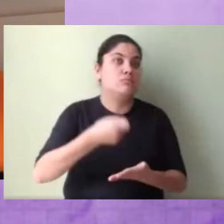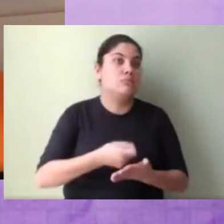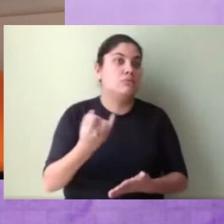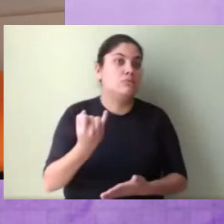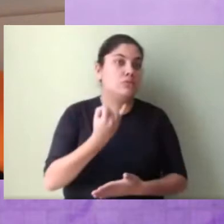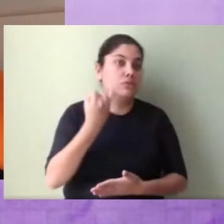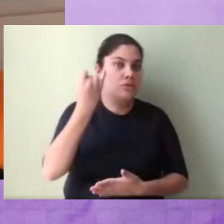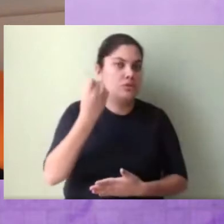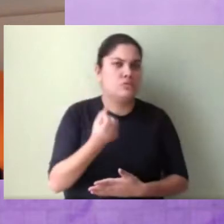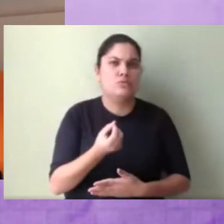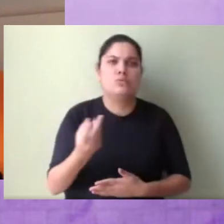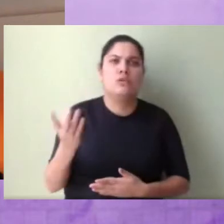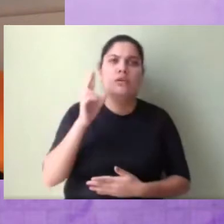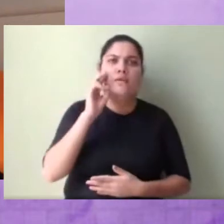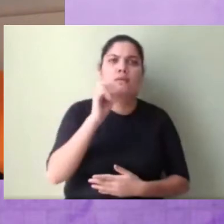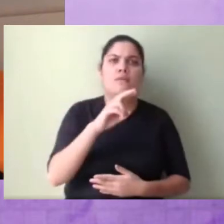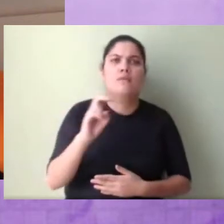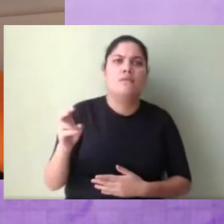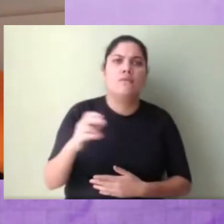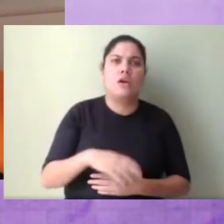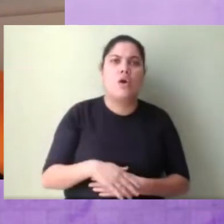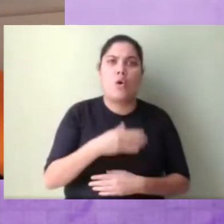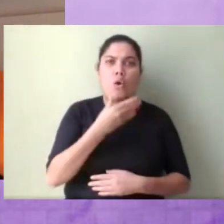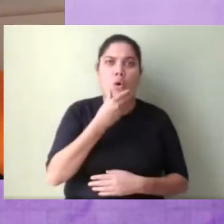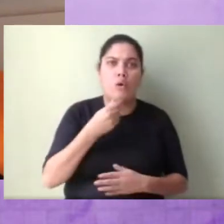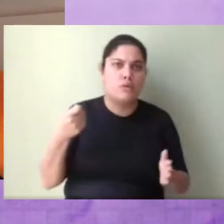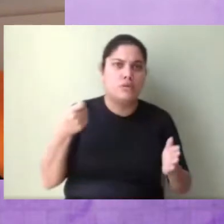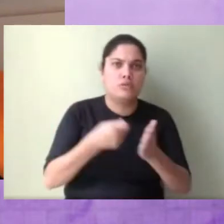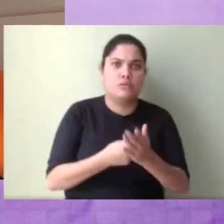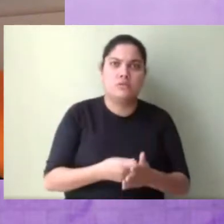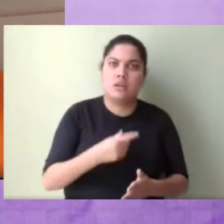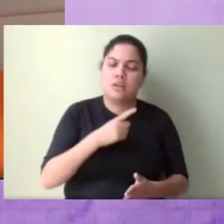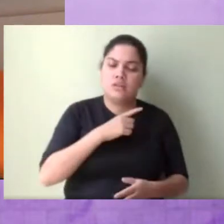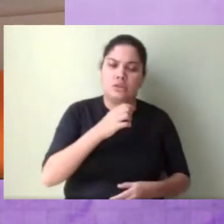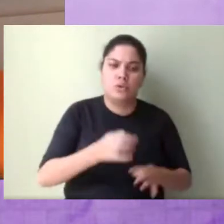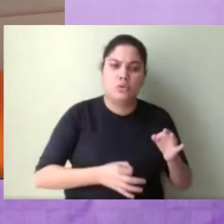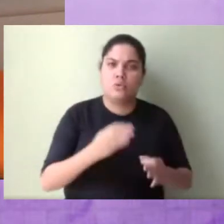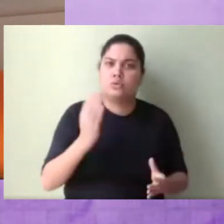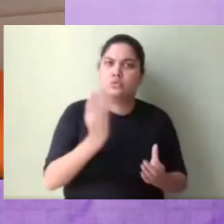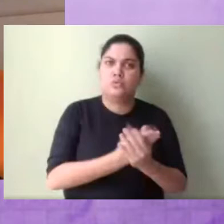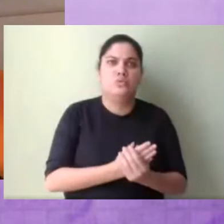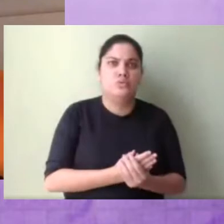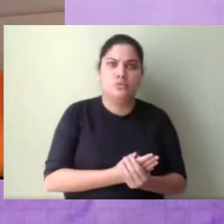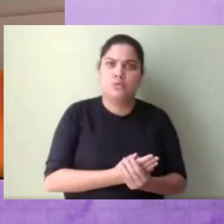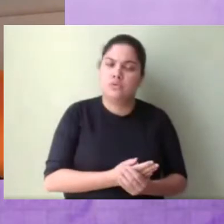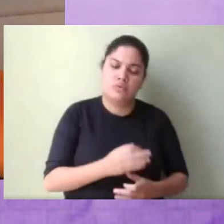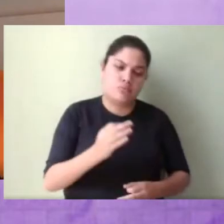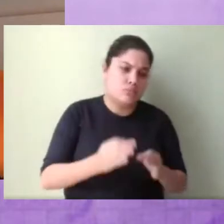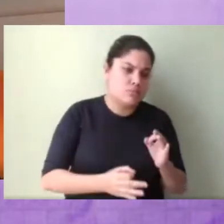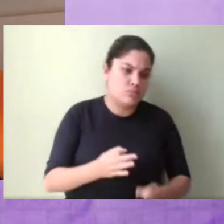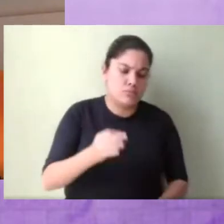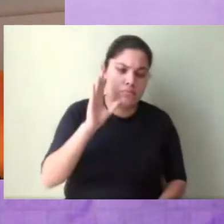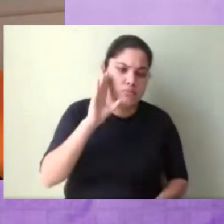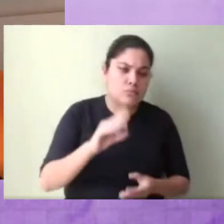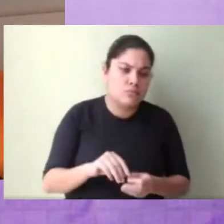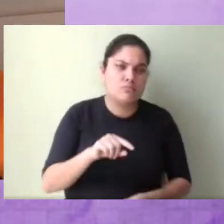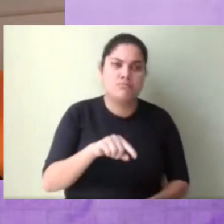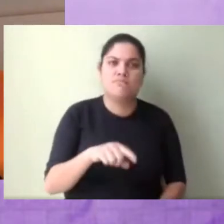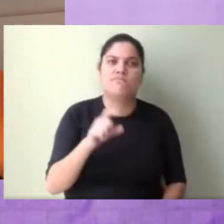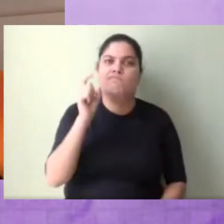órgãos importantes. E aí, é preciso que vocês vejam também se a instituição tem isso em algum estatuto e